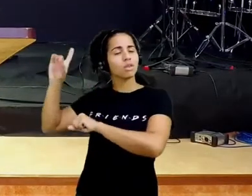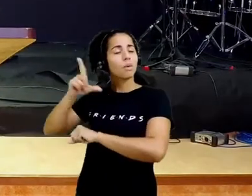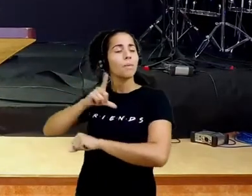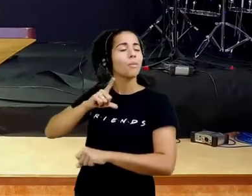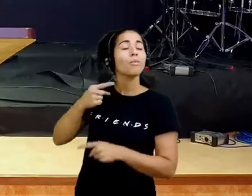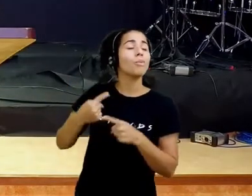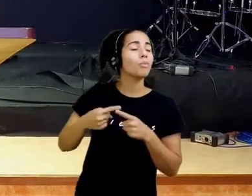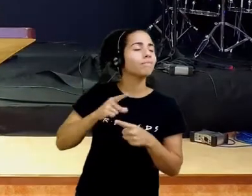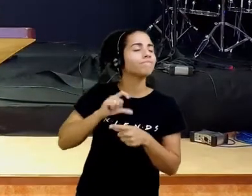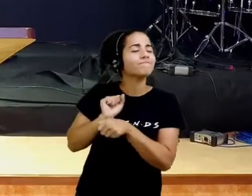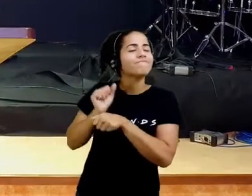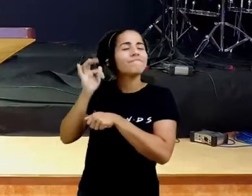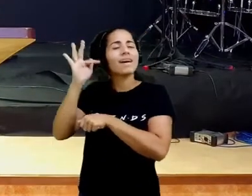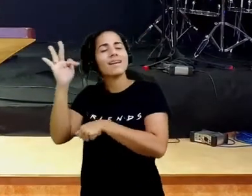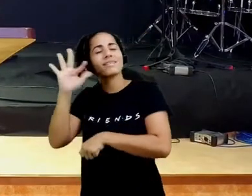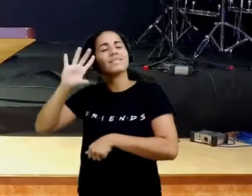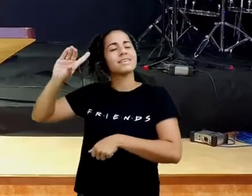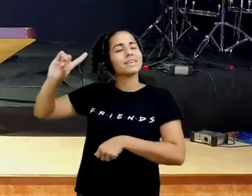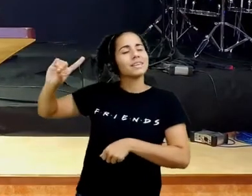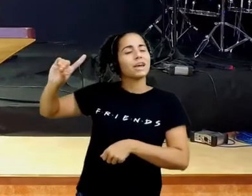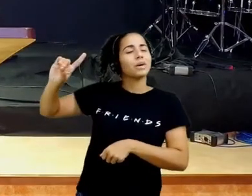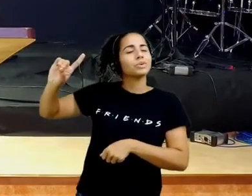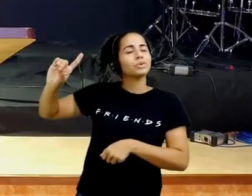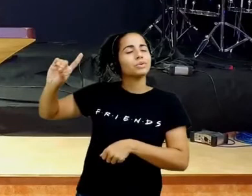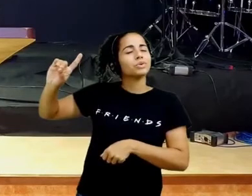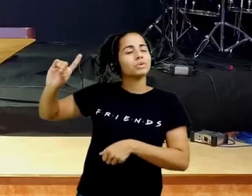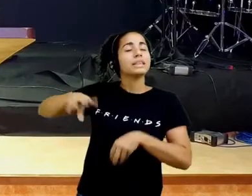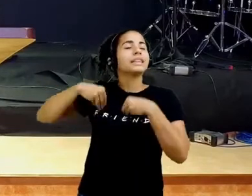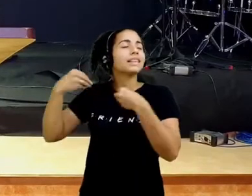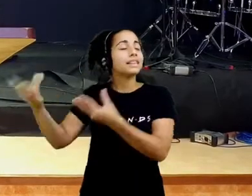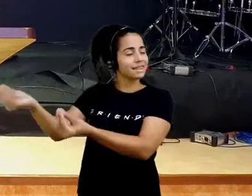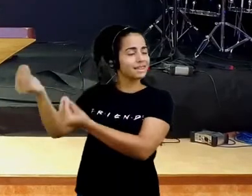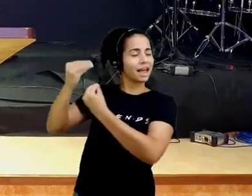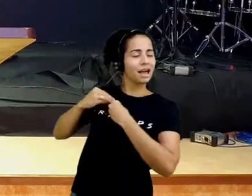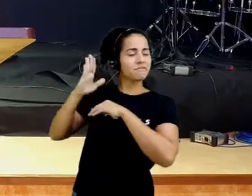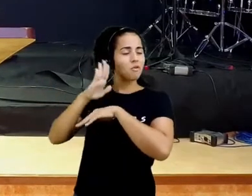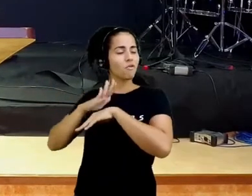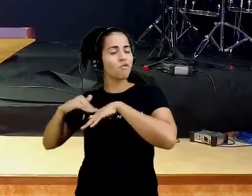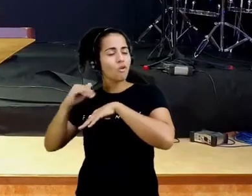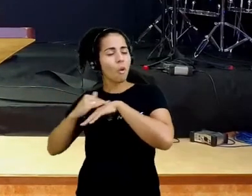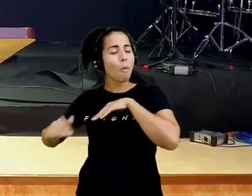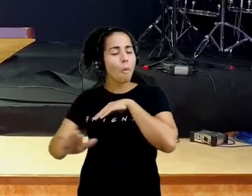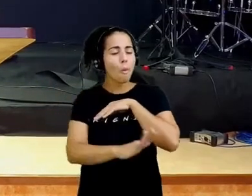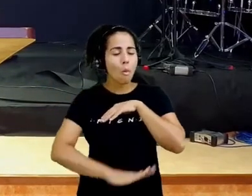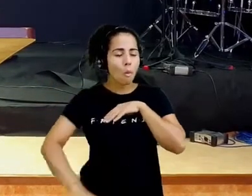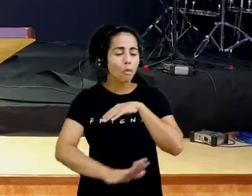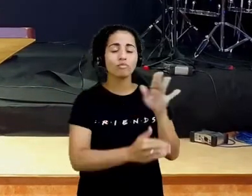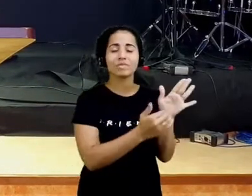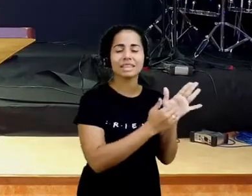de que o Senhor trazeria uma palavra de conforto para o teu povo e tirariam